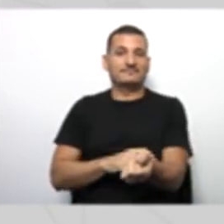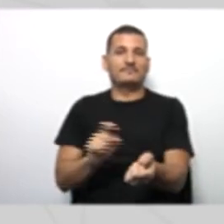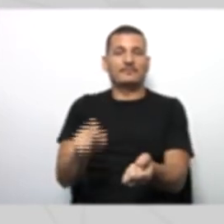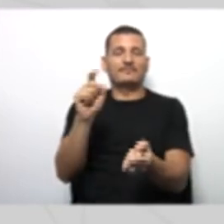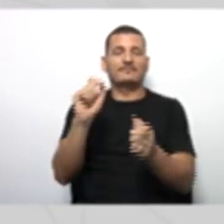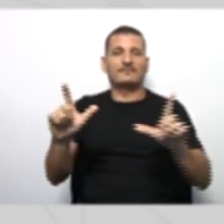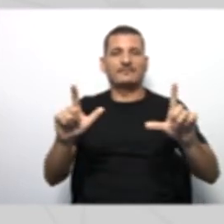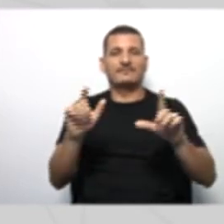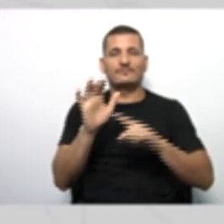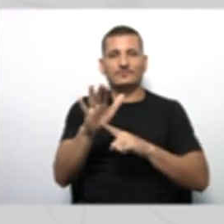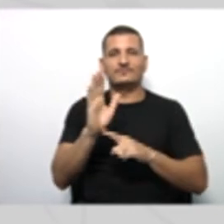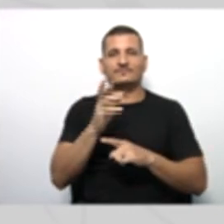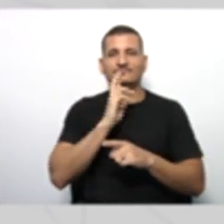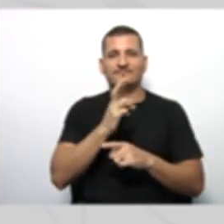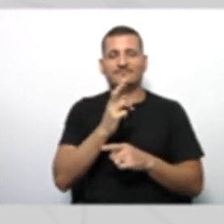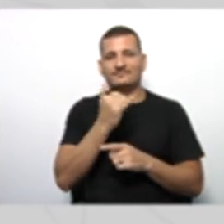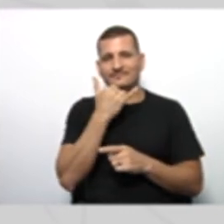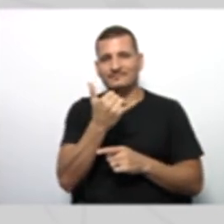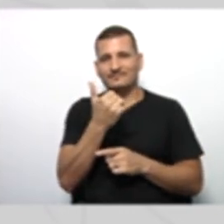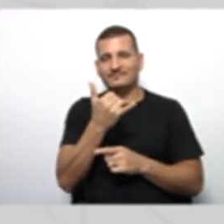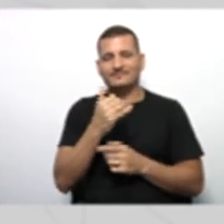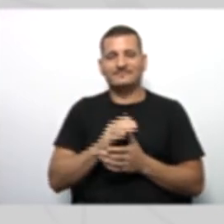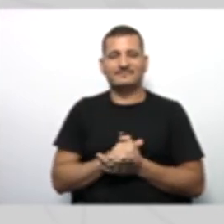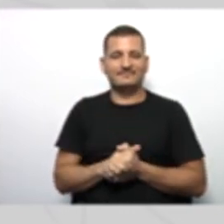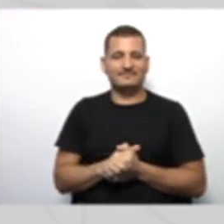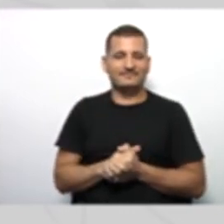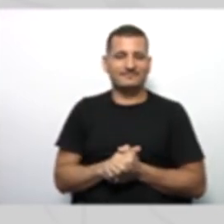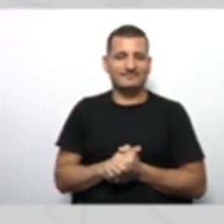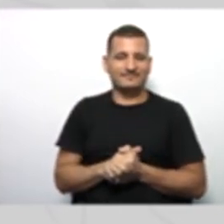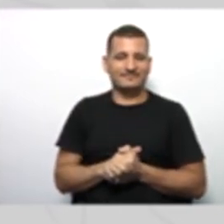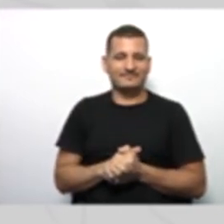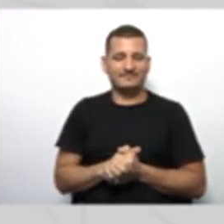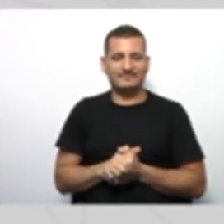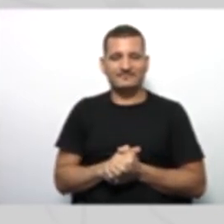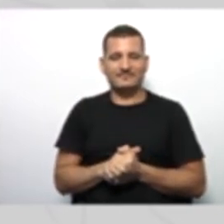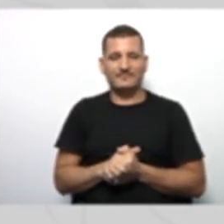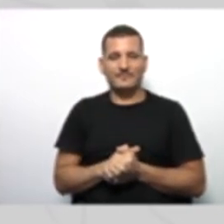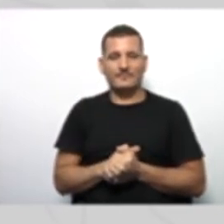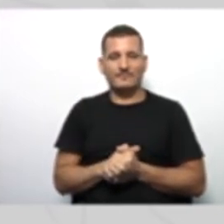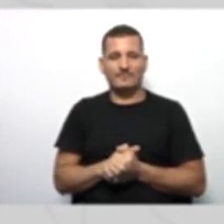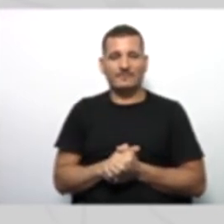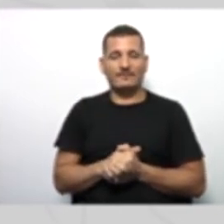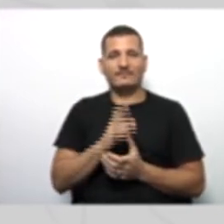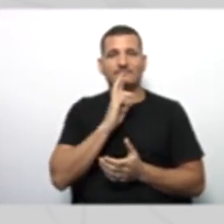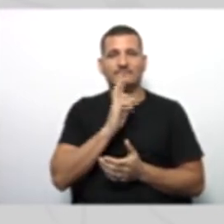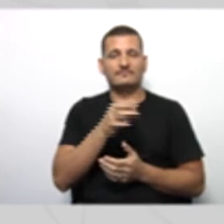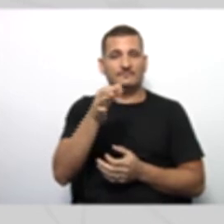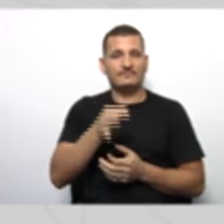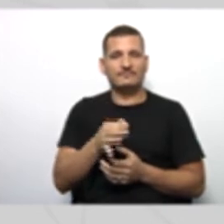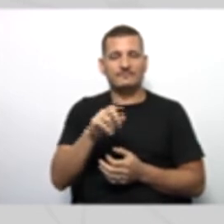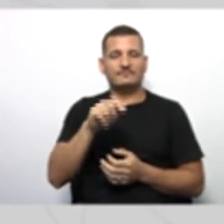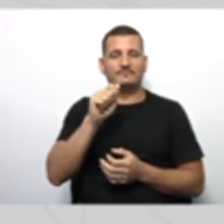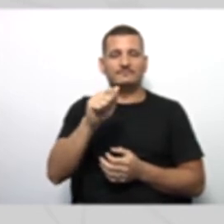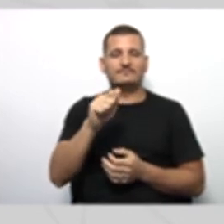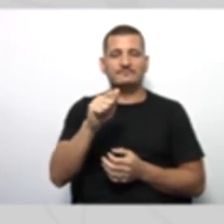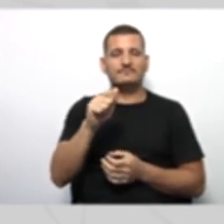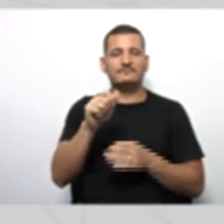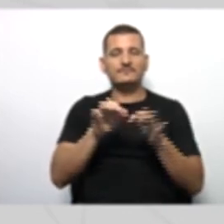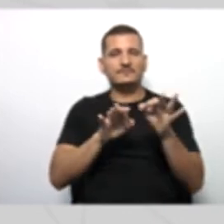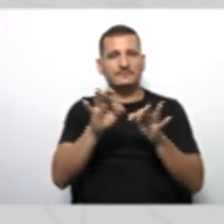da escola professora Quitéria Garimpo, Bom Futuro, né? Ela é Ariquemes, responderam letra